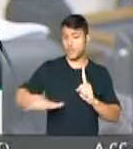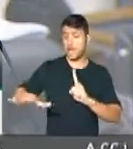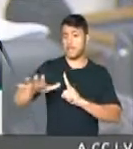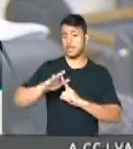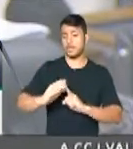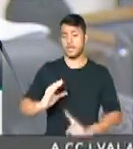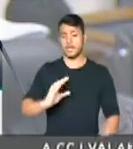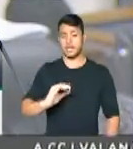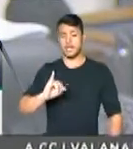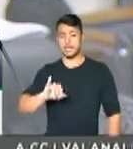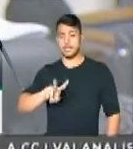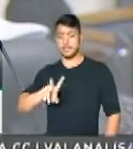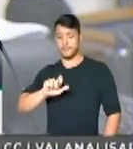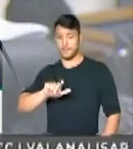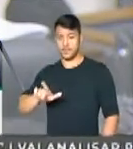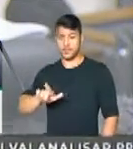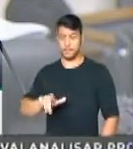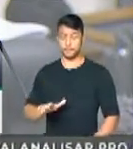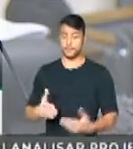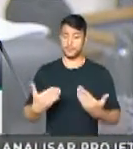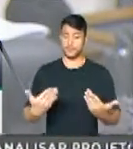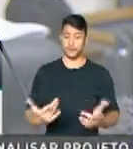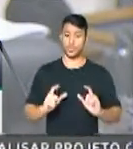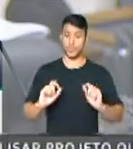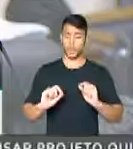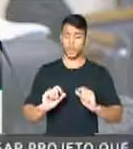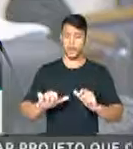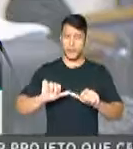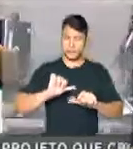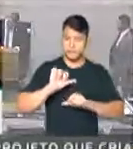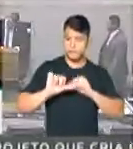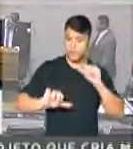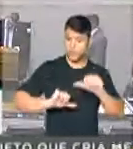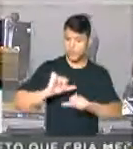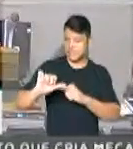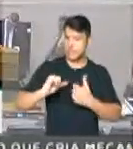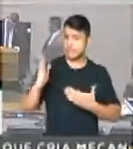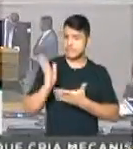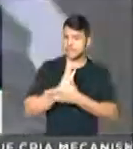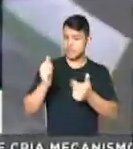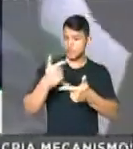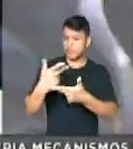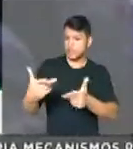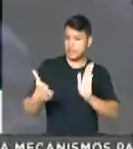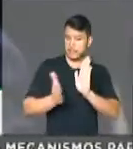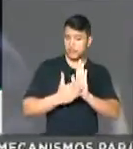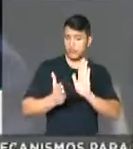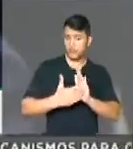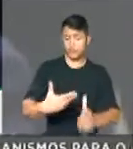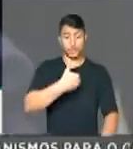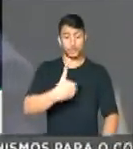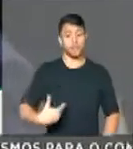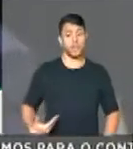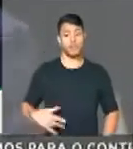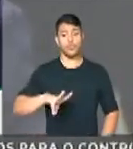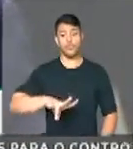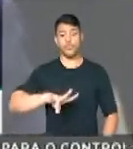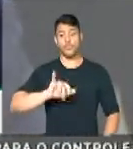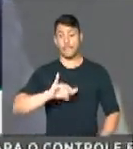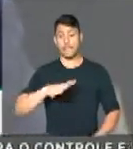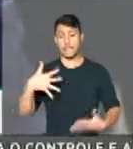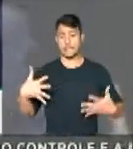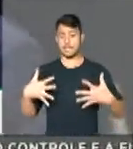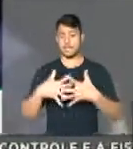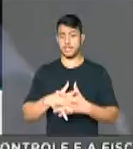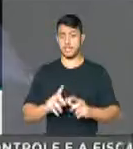Mudanças propostas pelo governo nos recursos que extrapolam a 3 bilhões e meio podem comprometer o